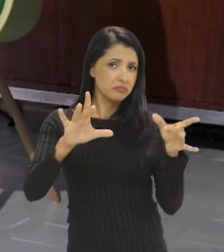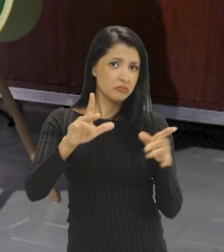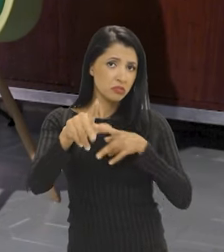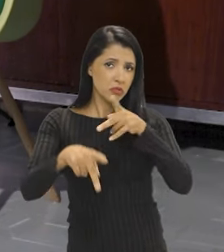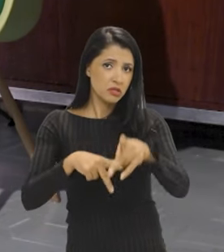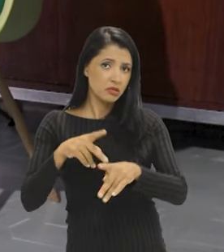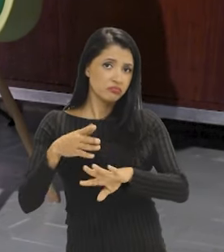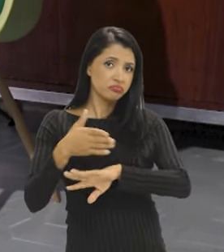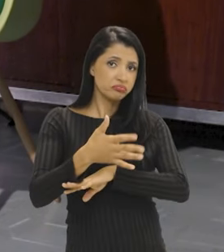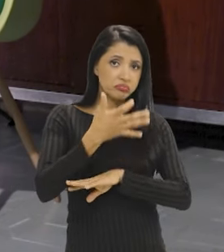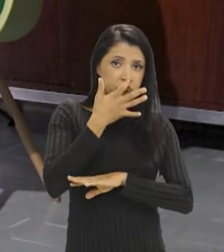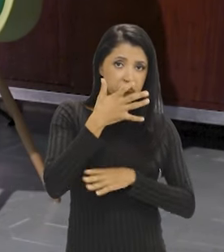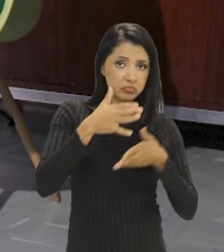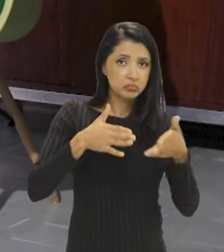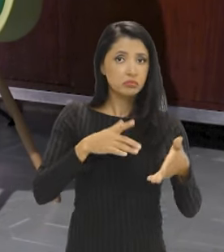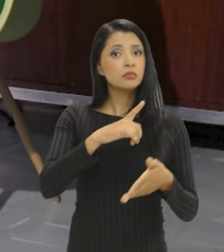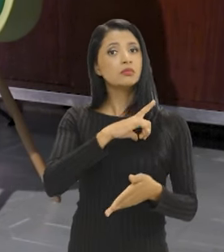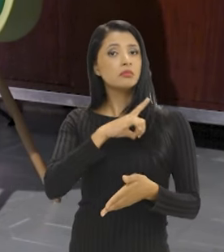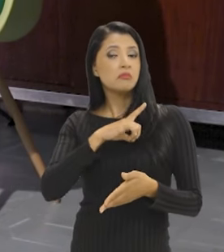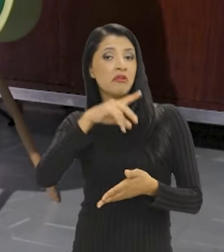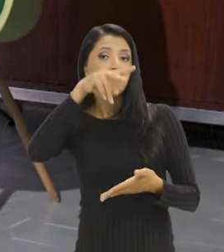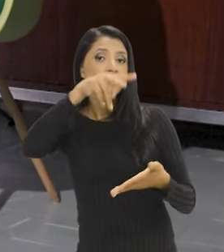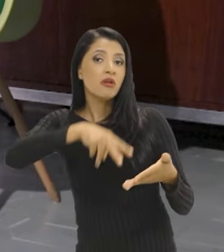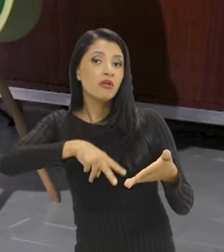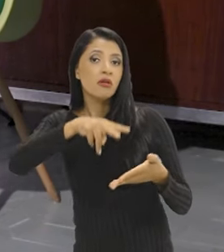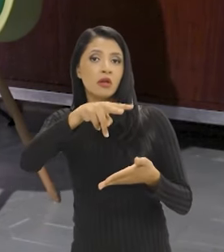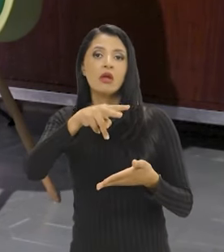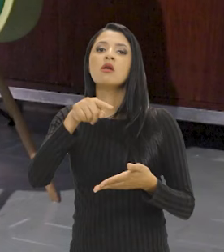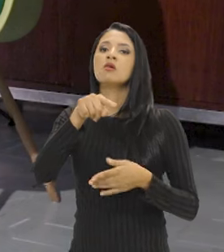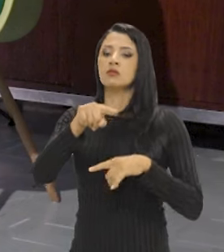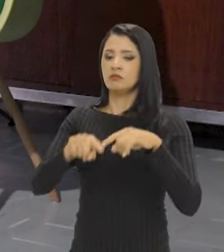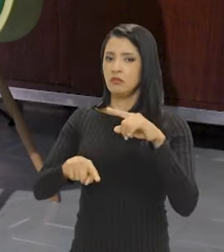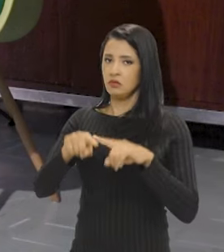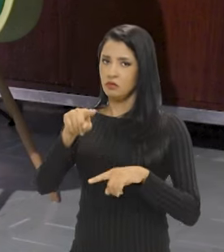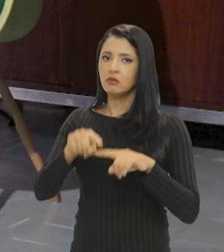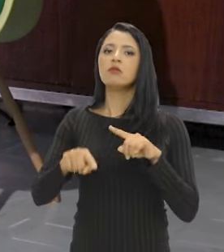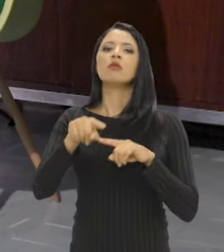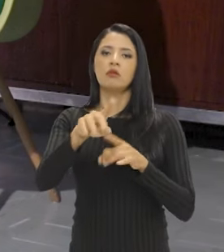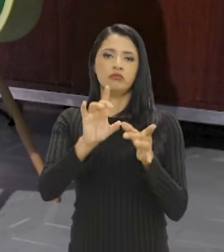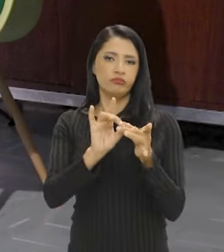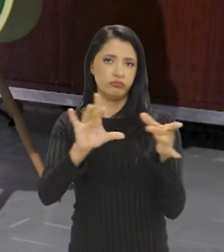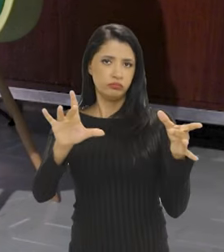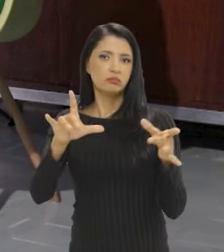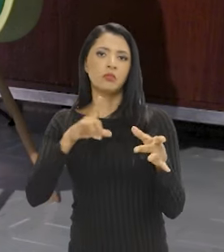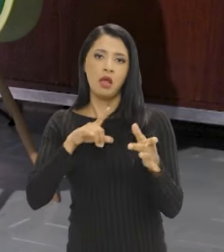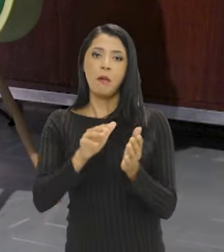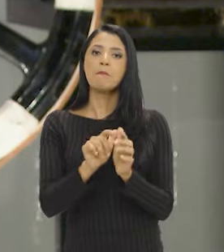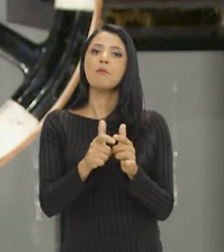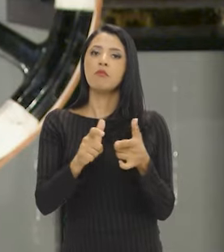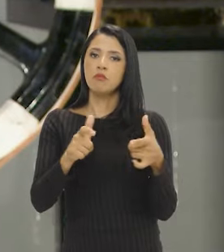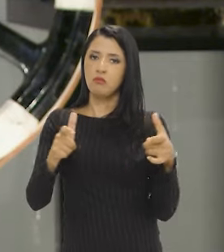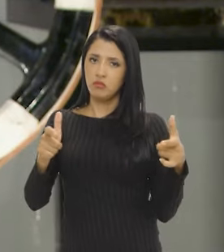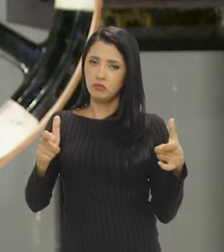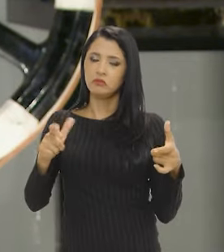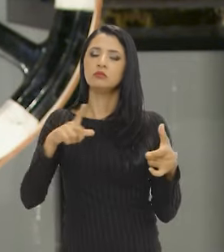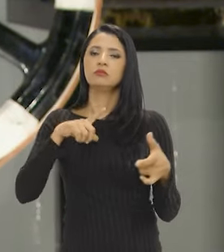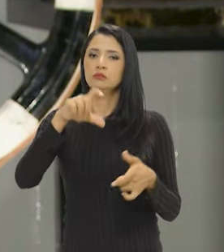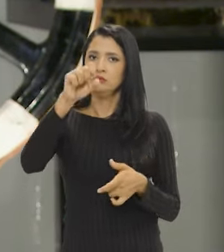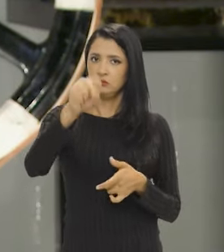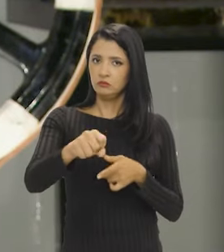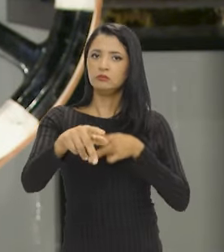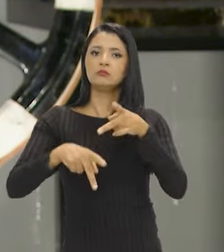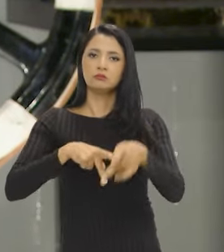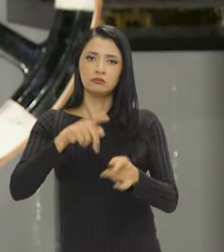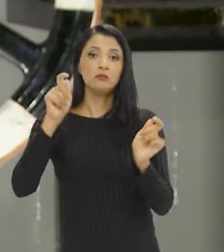disponível para a população? Esse material, ele está disponível em grande parte,